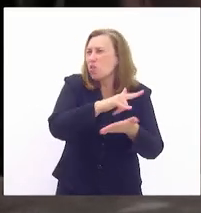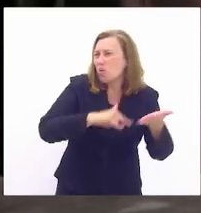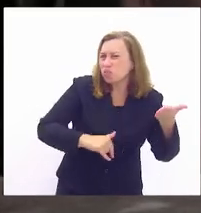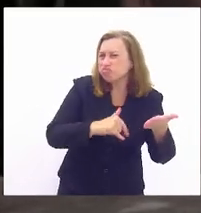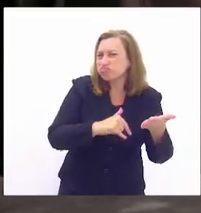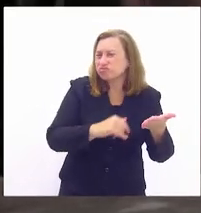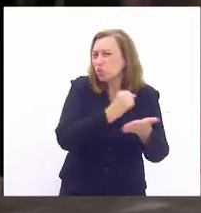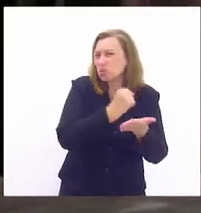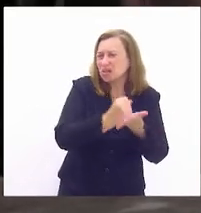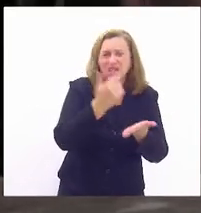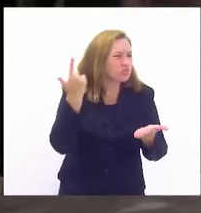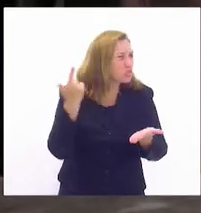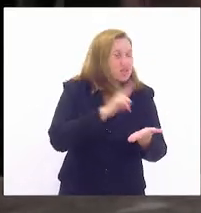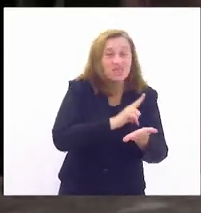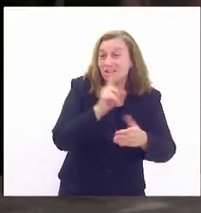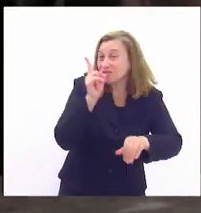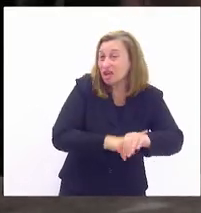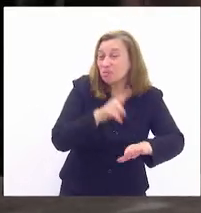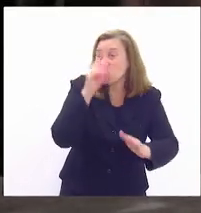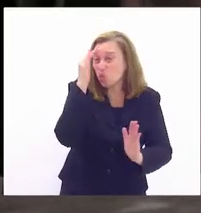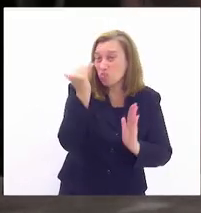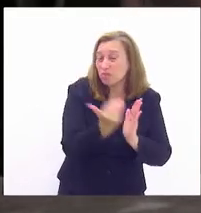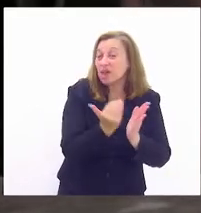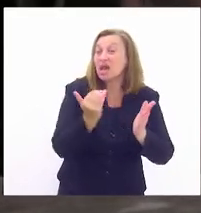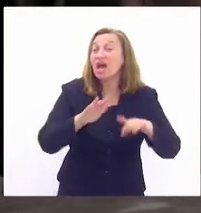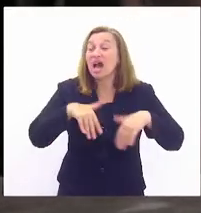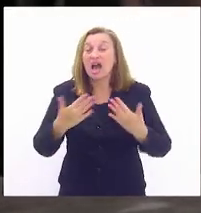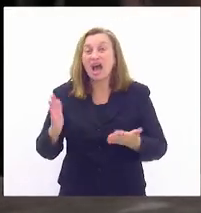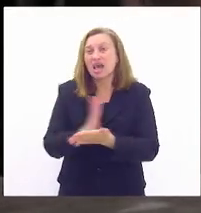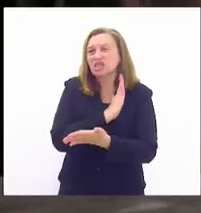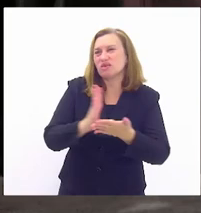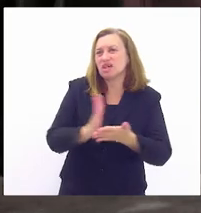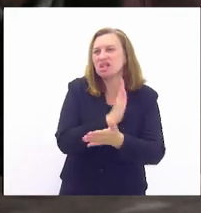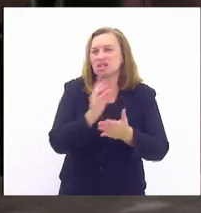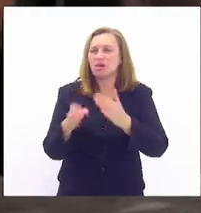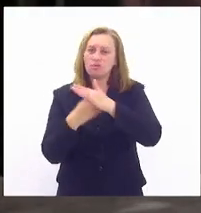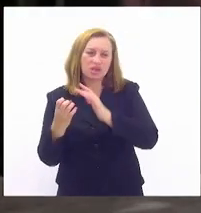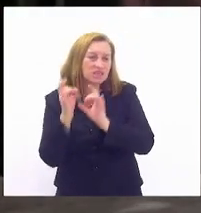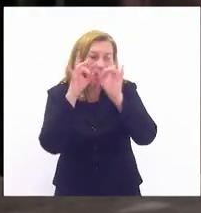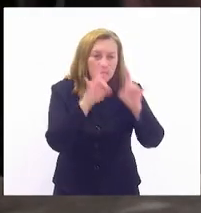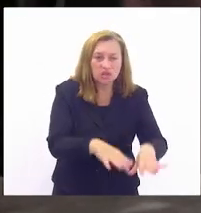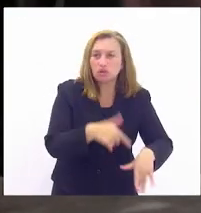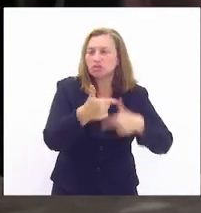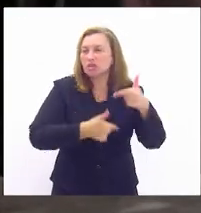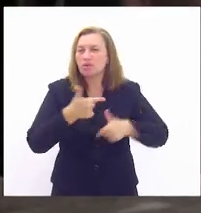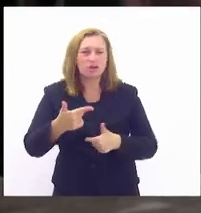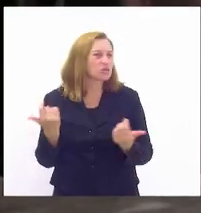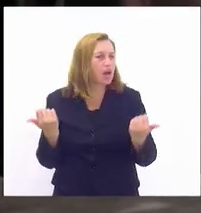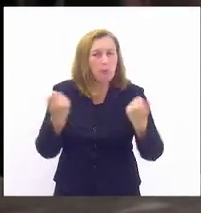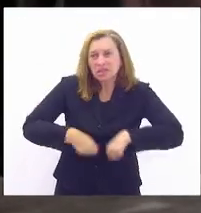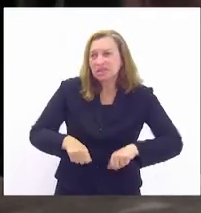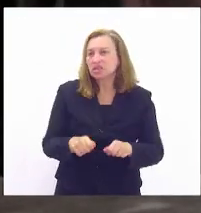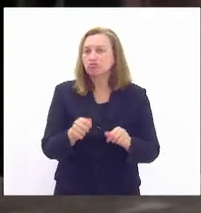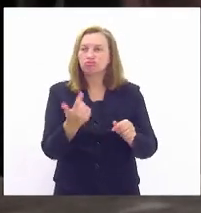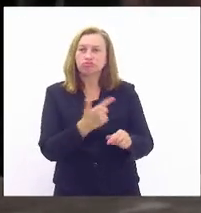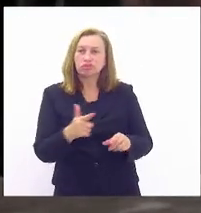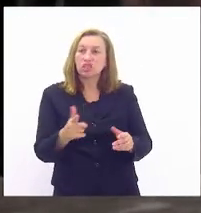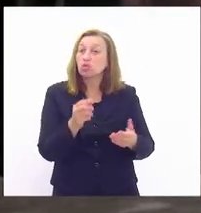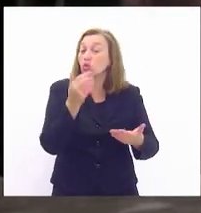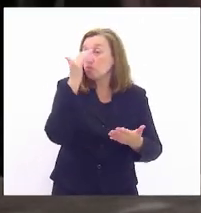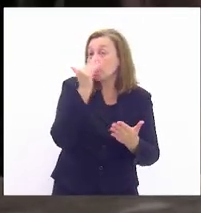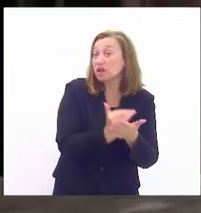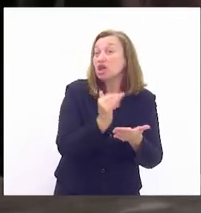consegue ser cumprido a tempo, às vezes é uma empresa que abandona um serviço, né, por conta de não ser capaz de realizar.